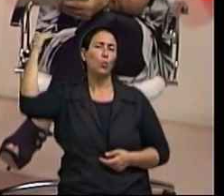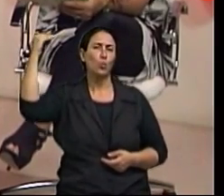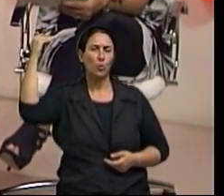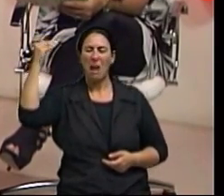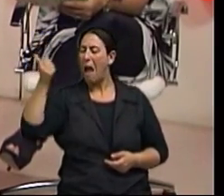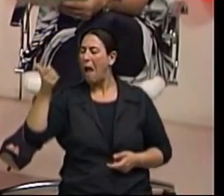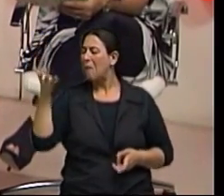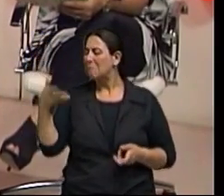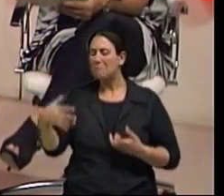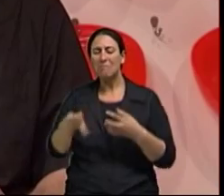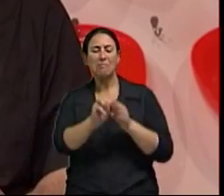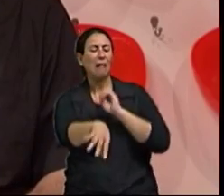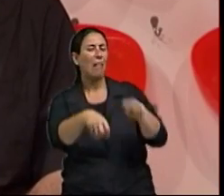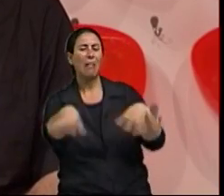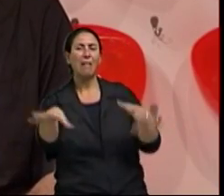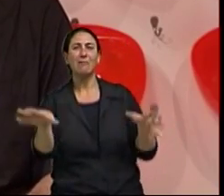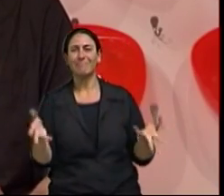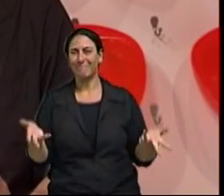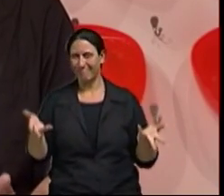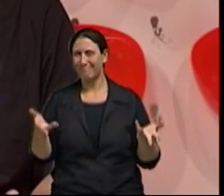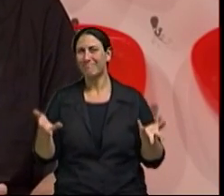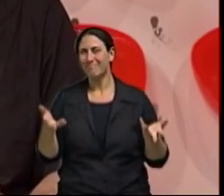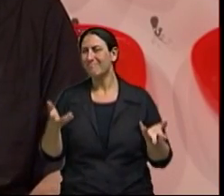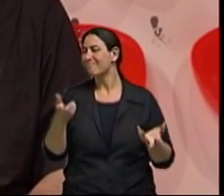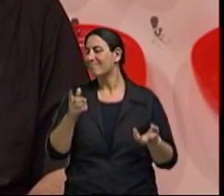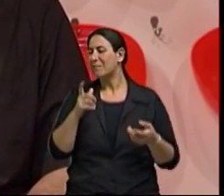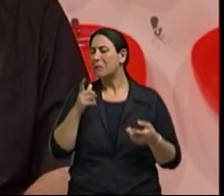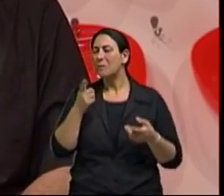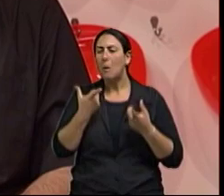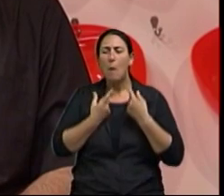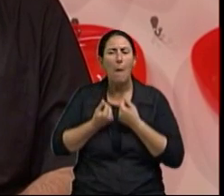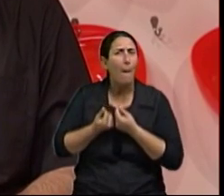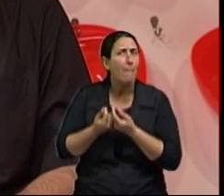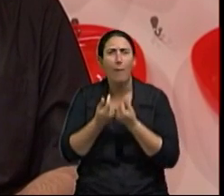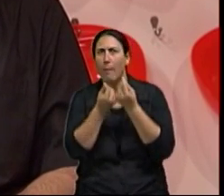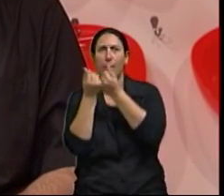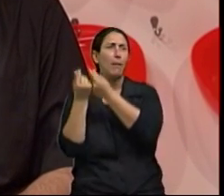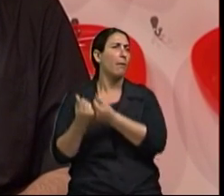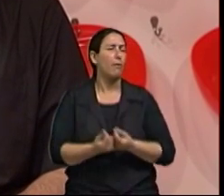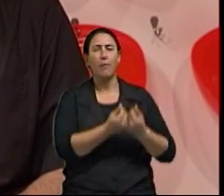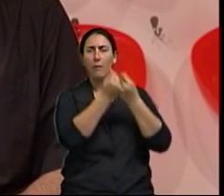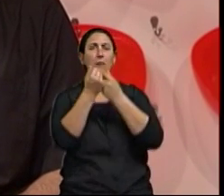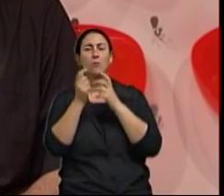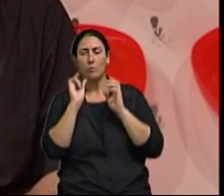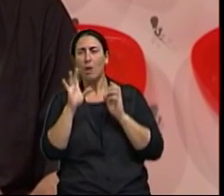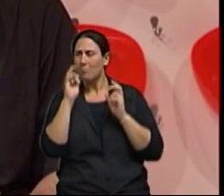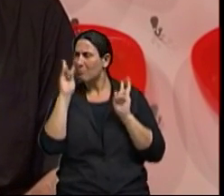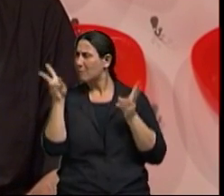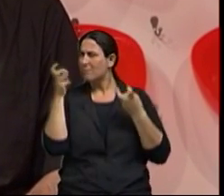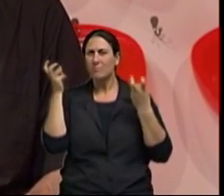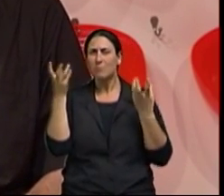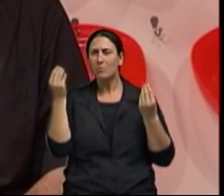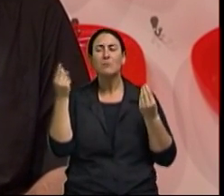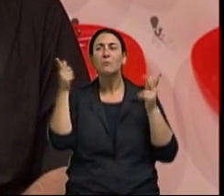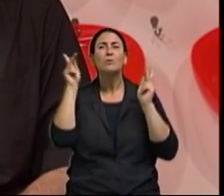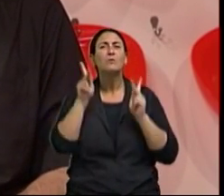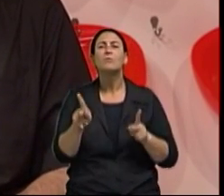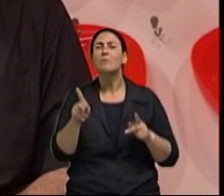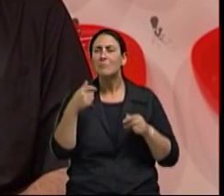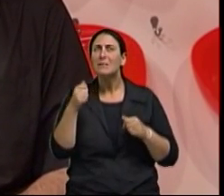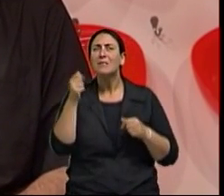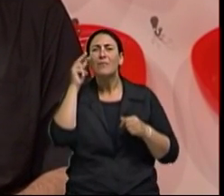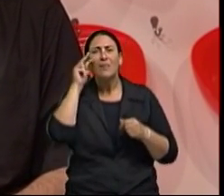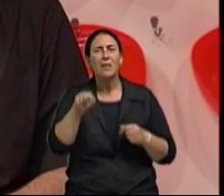com a ideia de que a questão do consumo desenfreado, que ainda nós vivemos hoje. A gente tem que rever